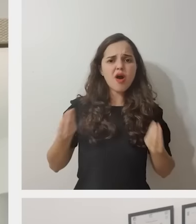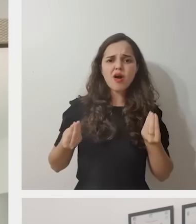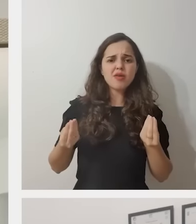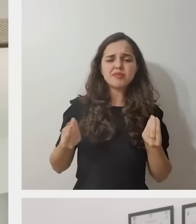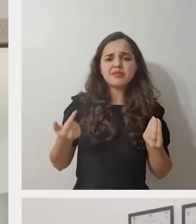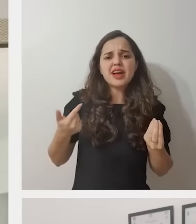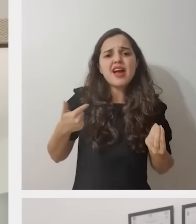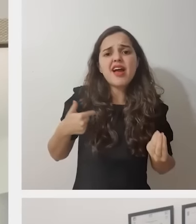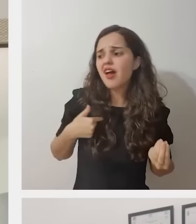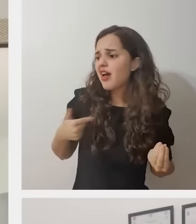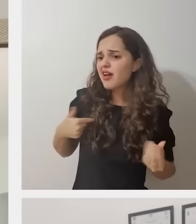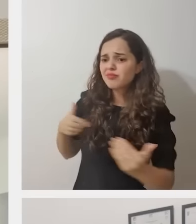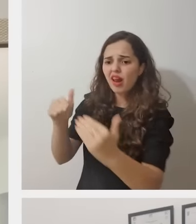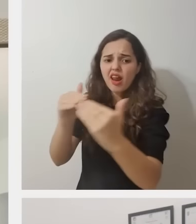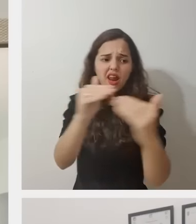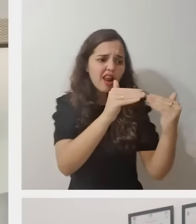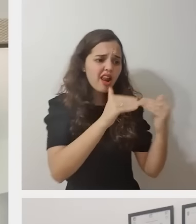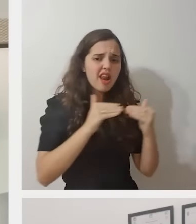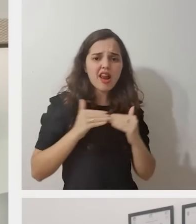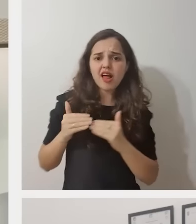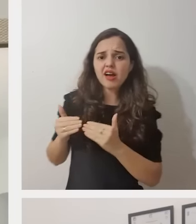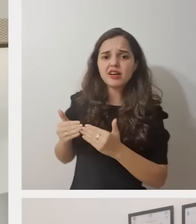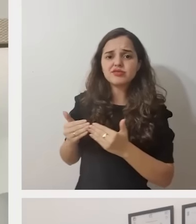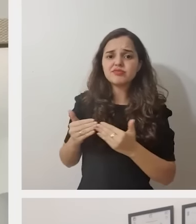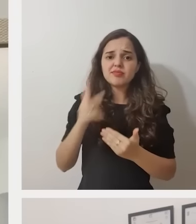deles, sou só um